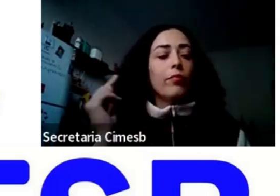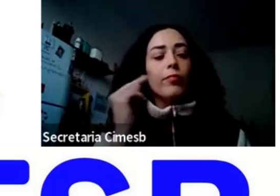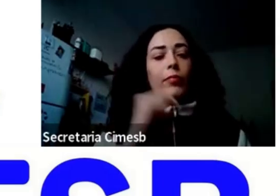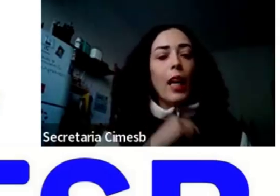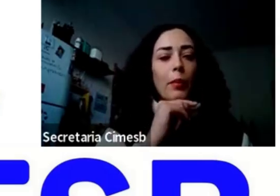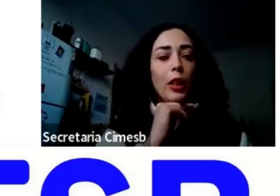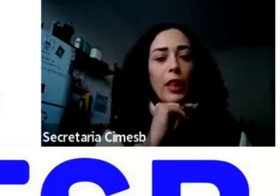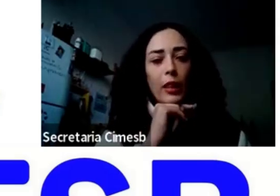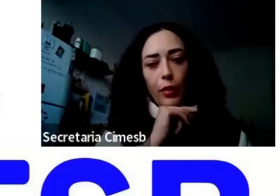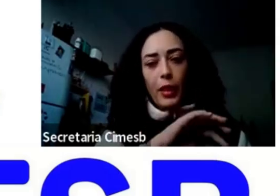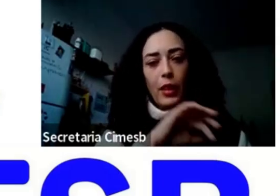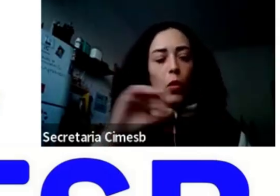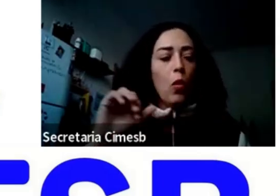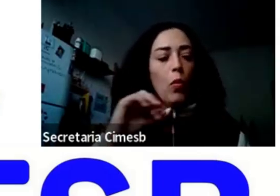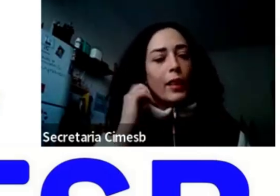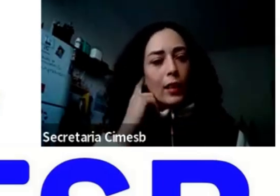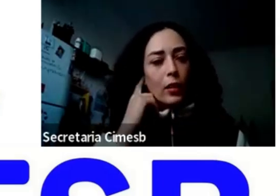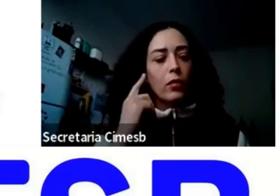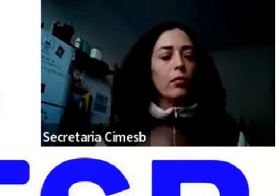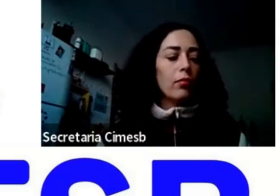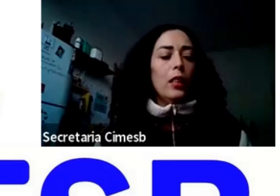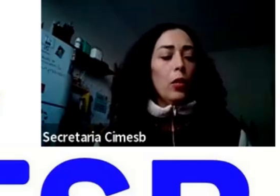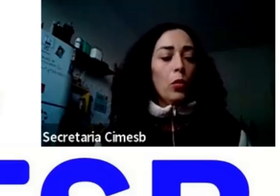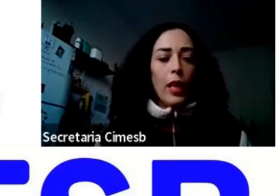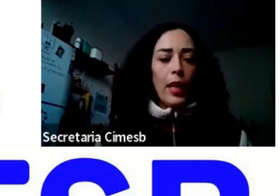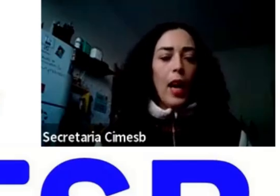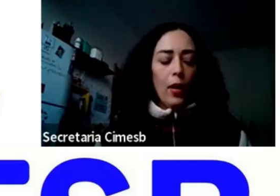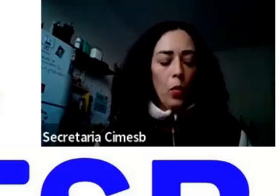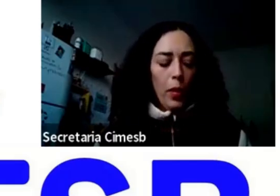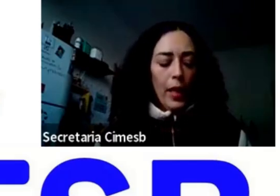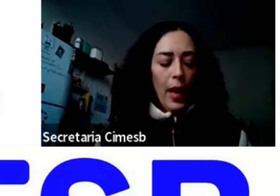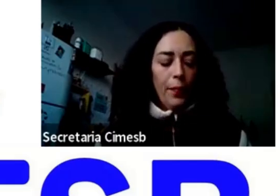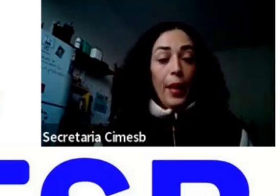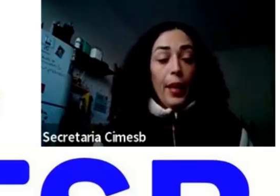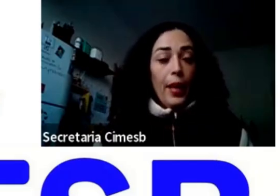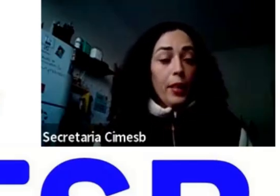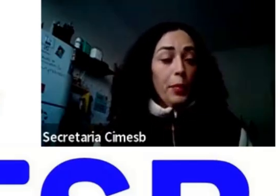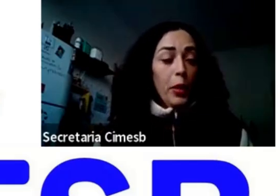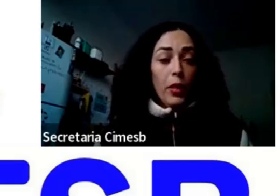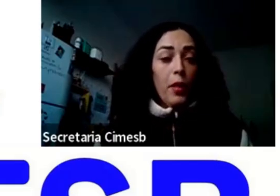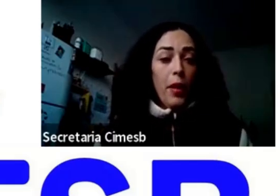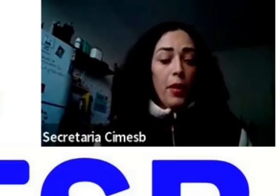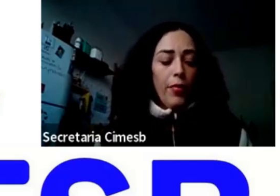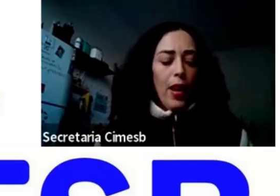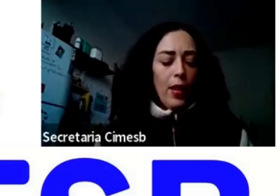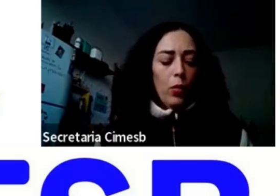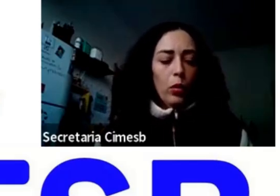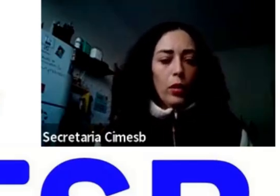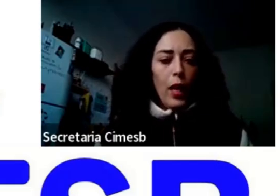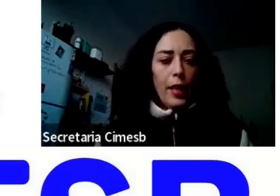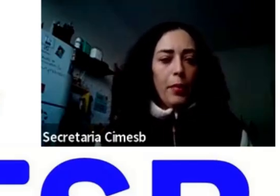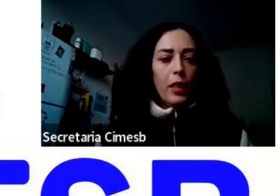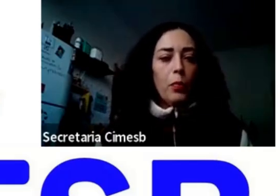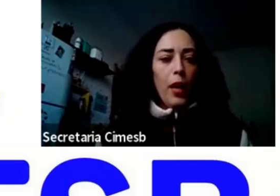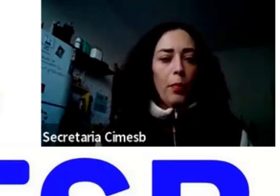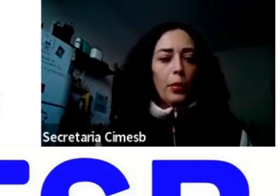alunos que acaba chegando a informação com um atraso e não consegue acompanhar. E essas pessoas também preferem o